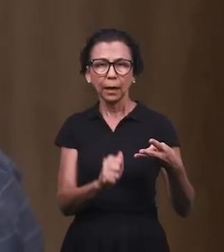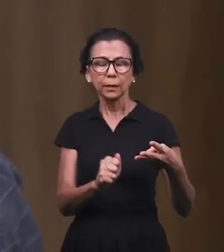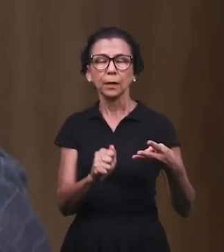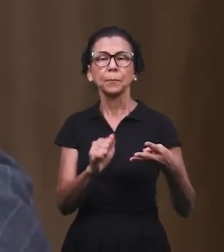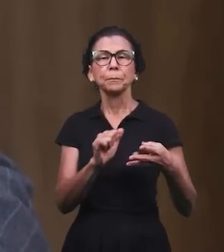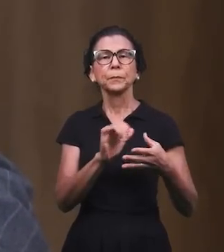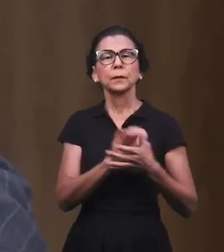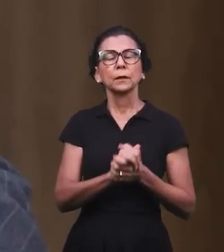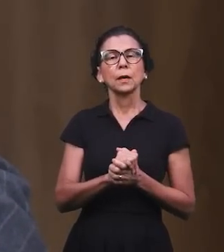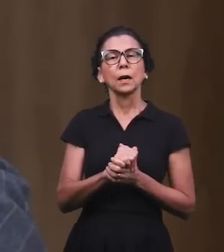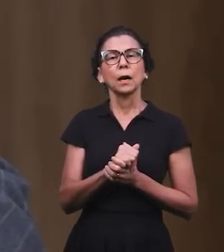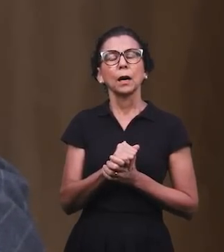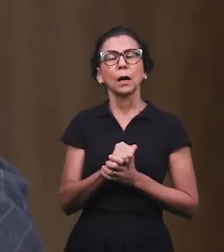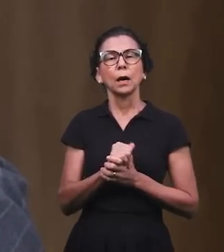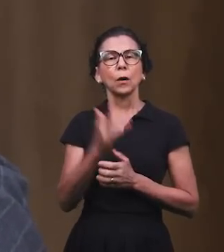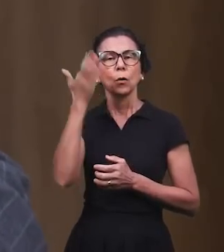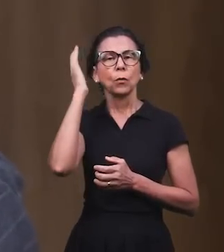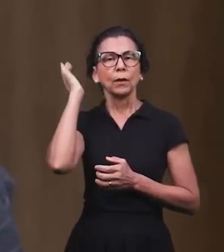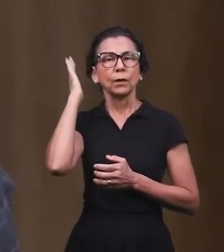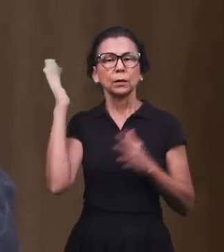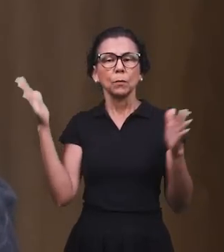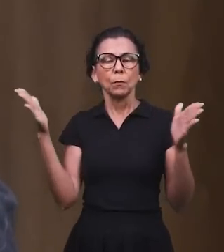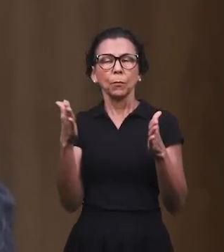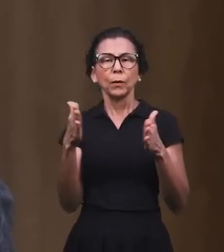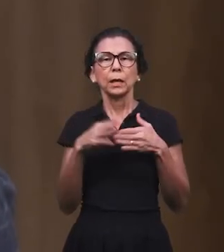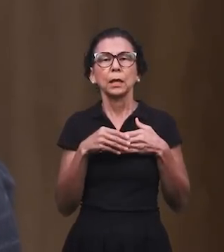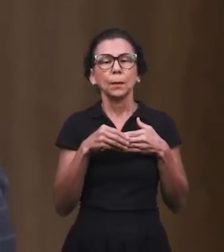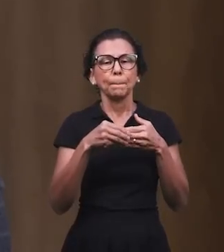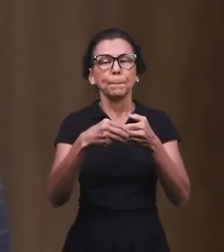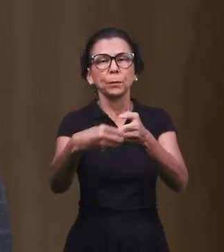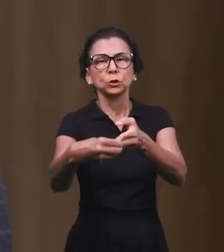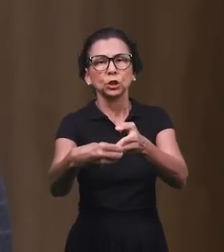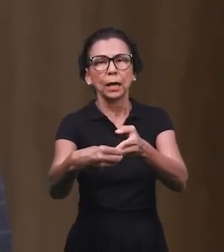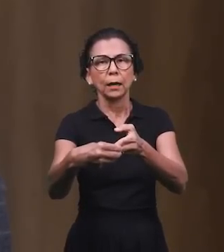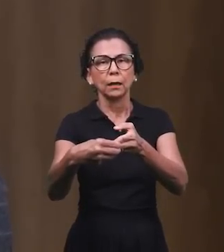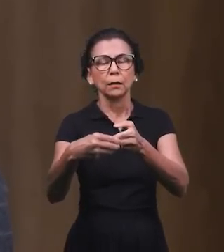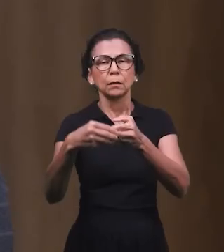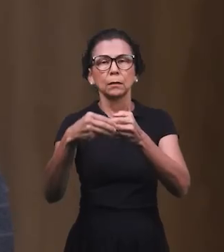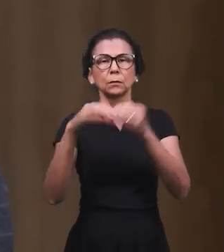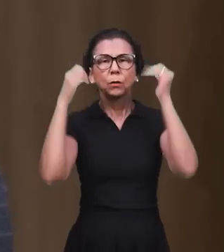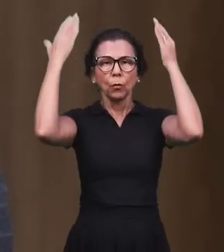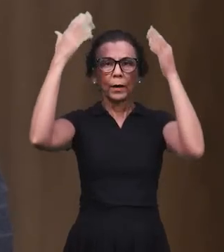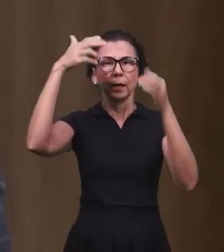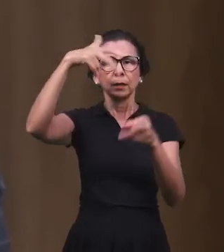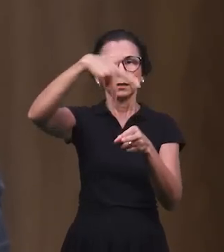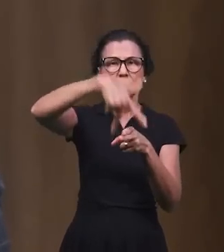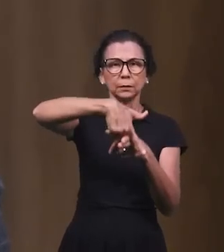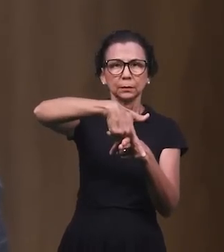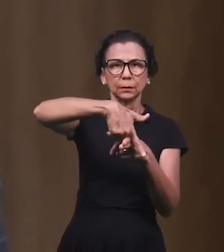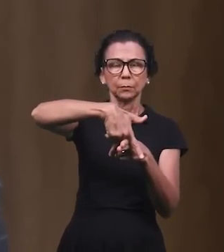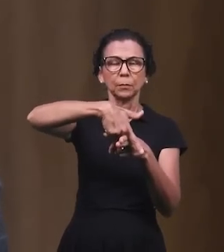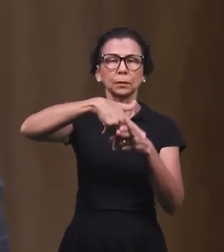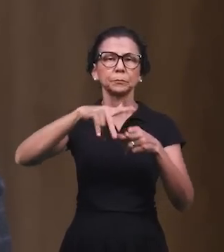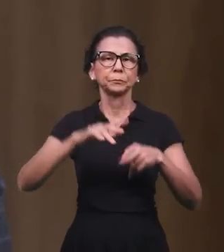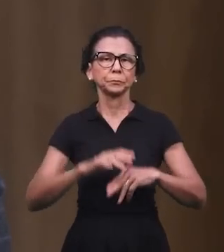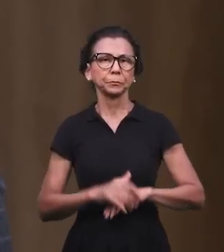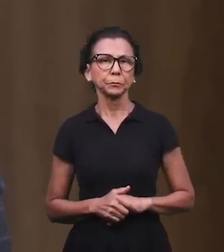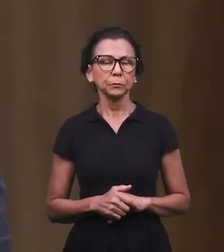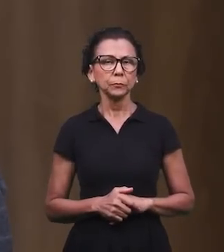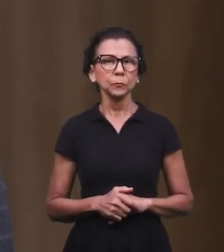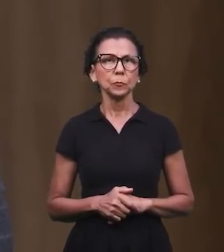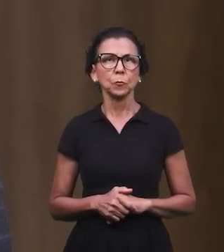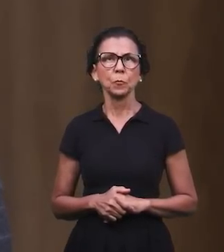melhores, somos os mais necessitados. E a hora que Salomão estava na mula e que Zadok ungiu